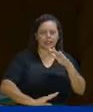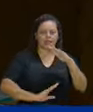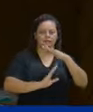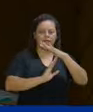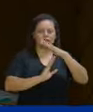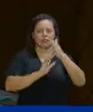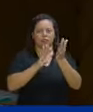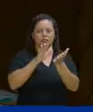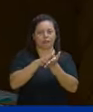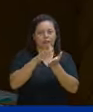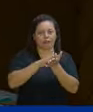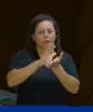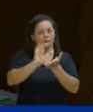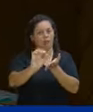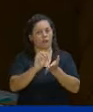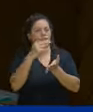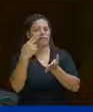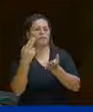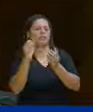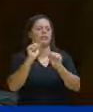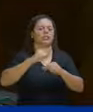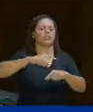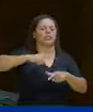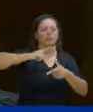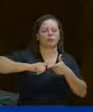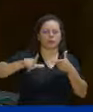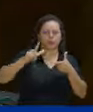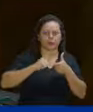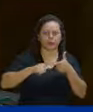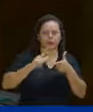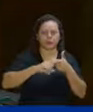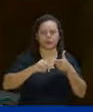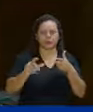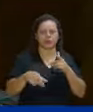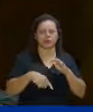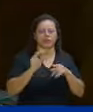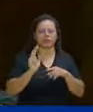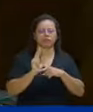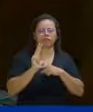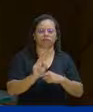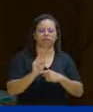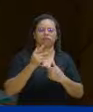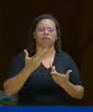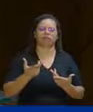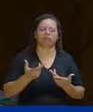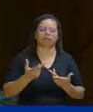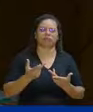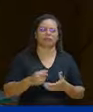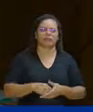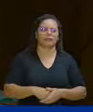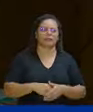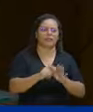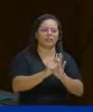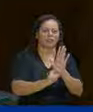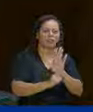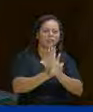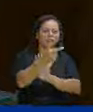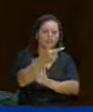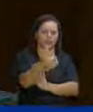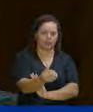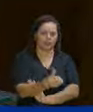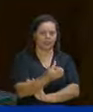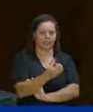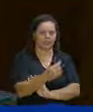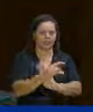que possam impor dificuldade ao exercício da ampla defesa. Artigo 26, parágrafo 4,